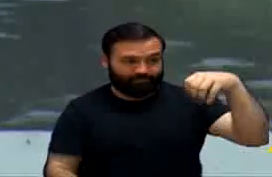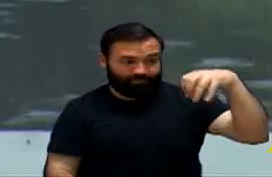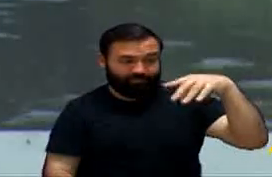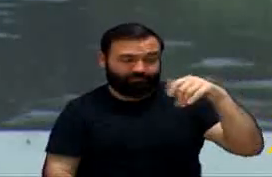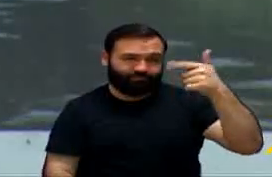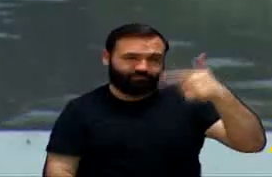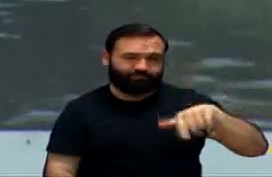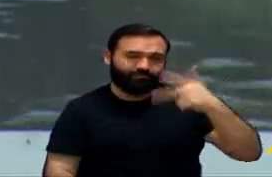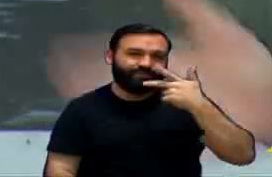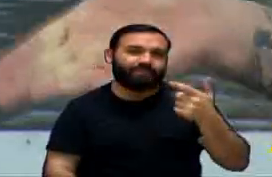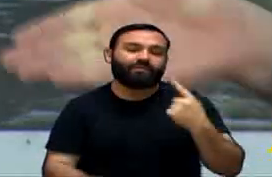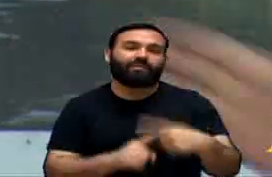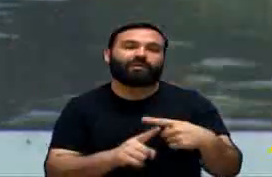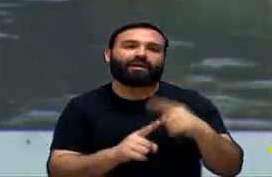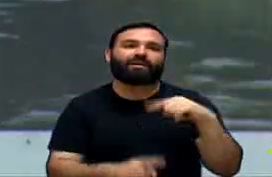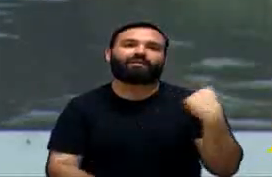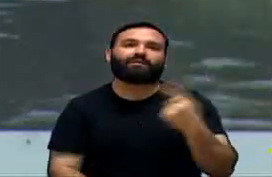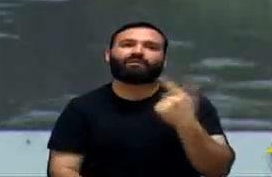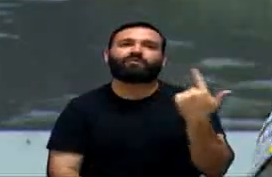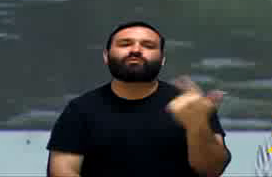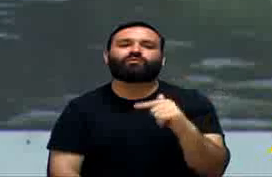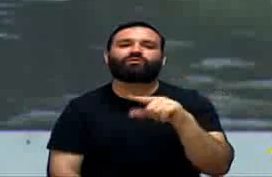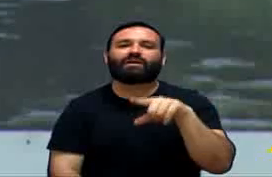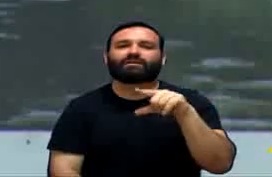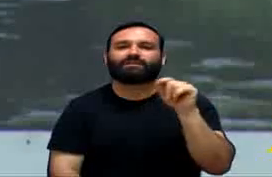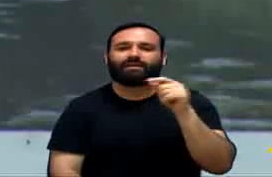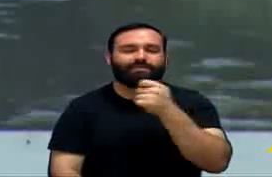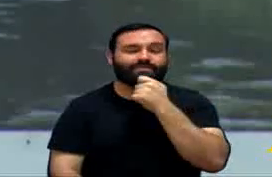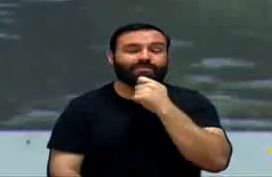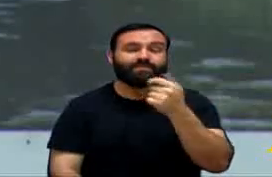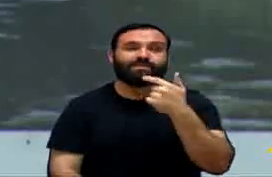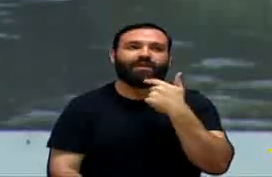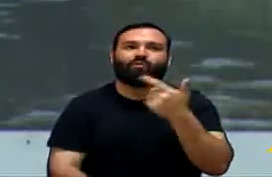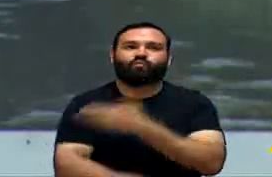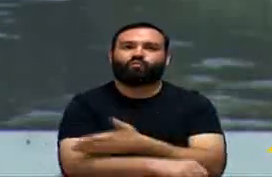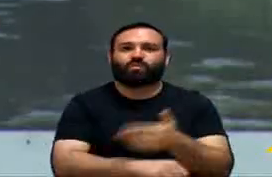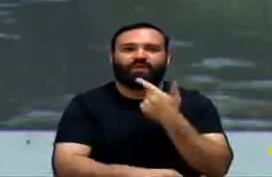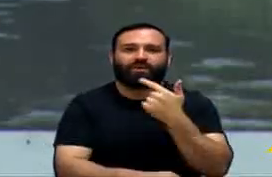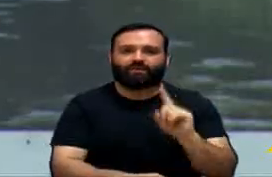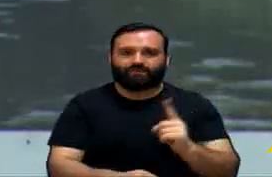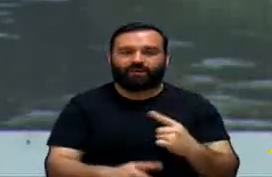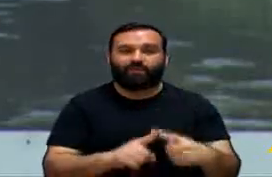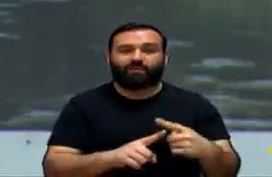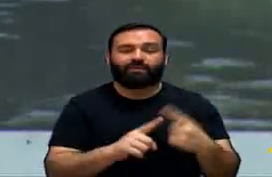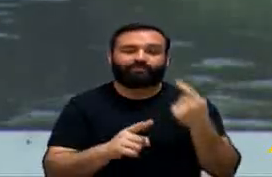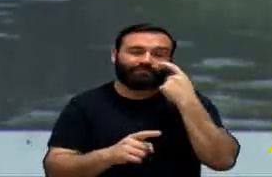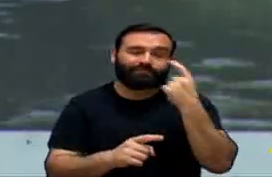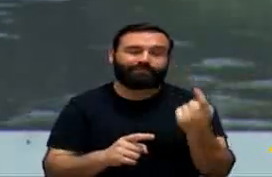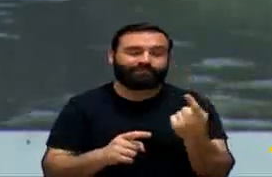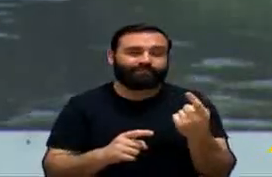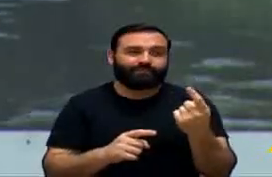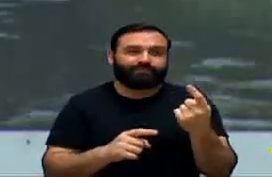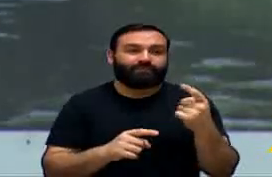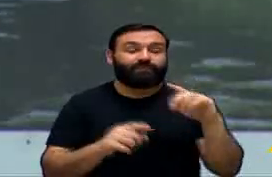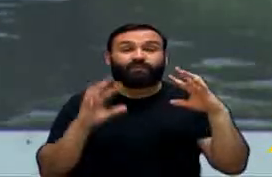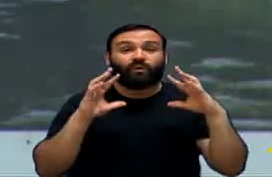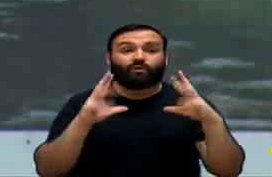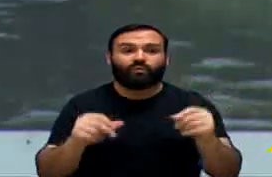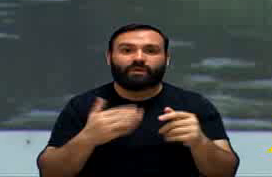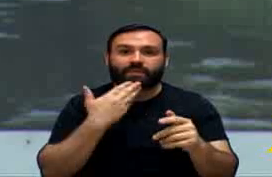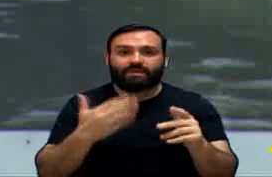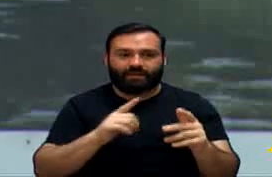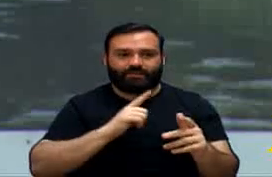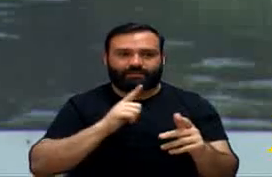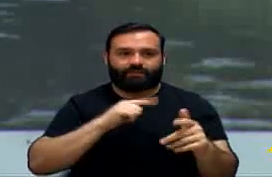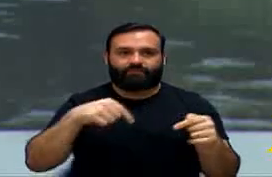queria destacar Presidente porque a gente tava sem destaque aqui eu não costumo falar dos requerimentos aqui mas para ver que todos os requerimentos que